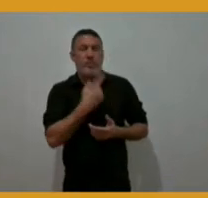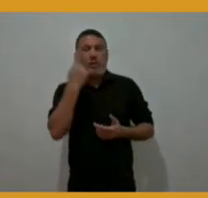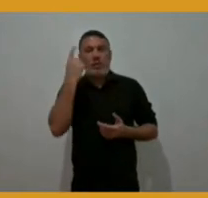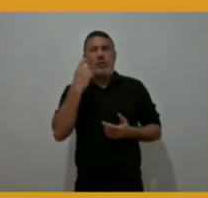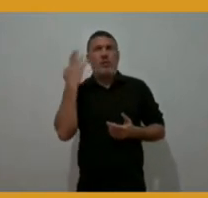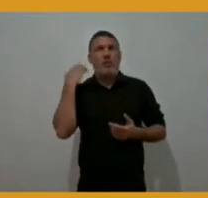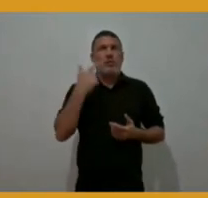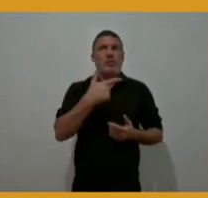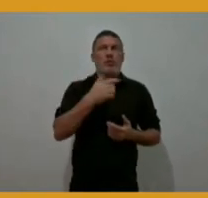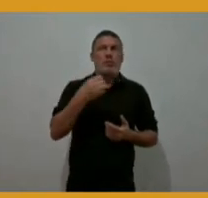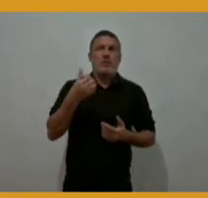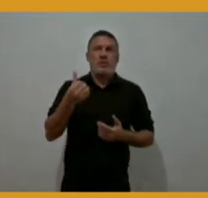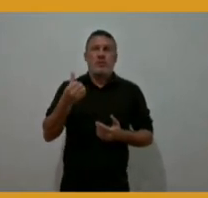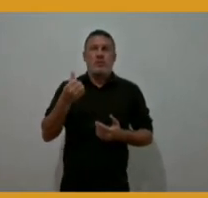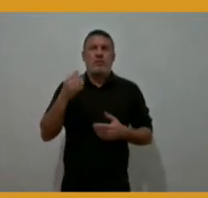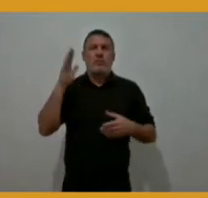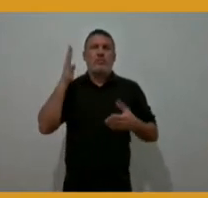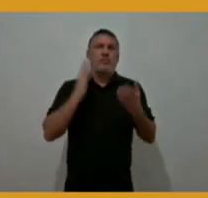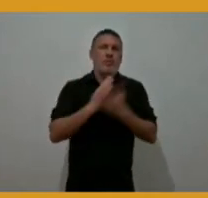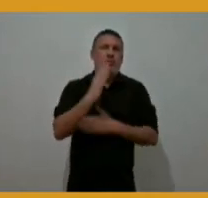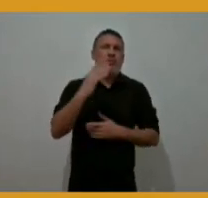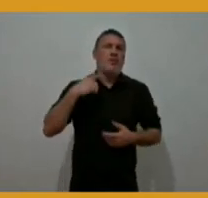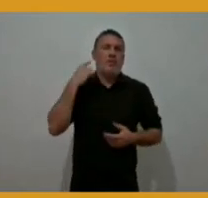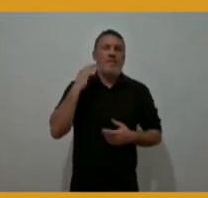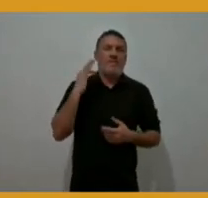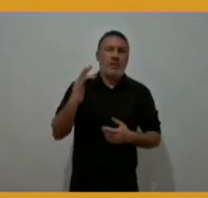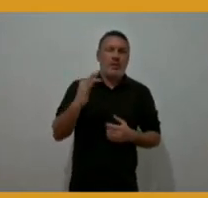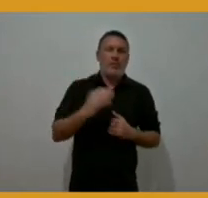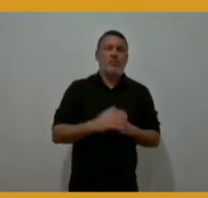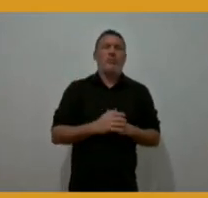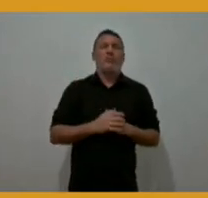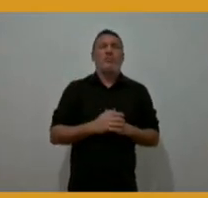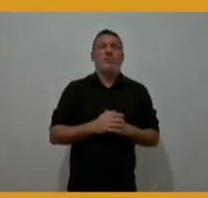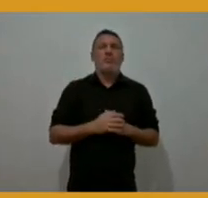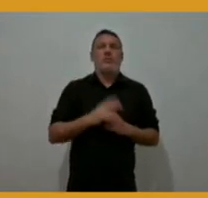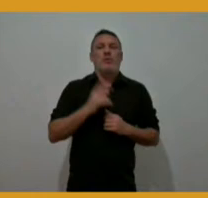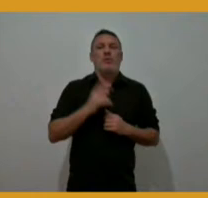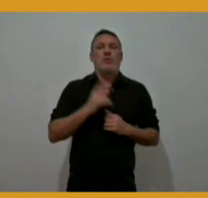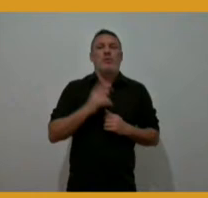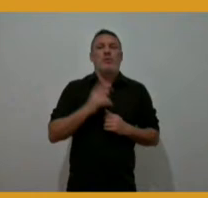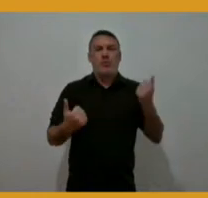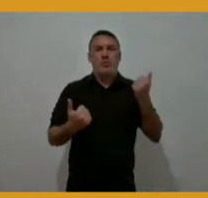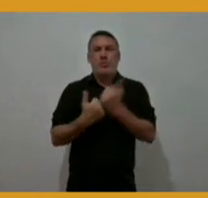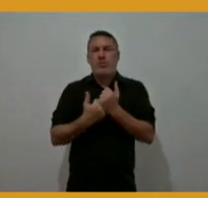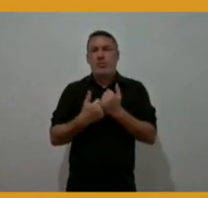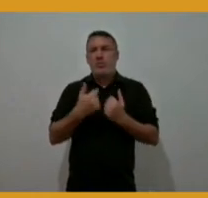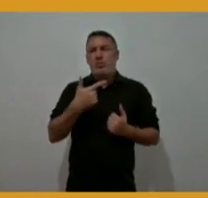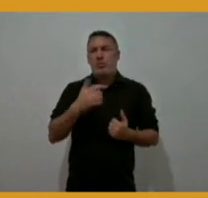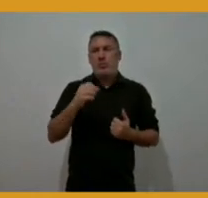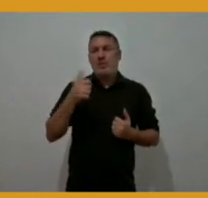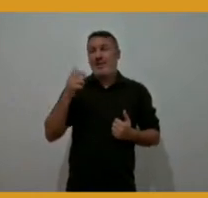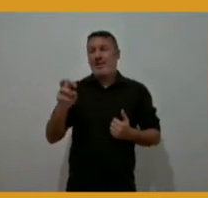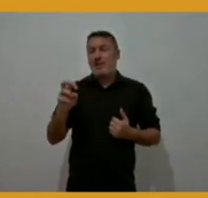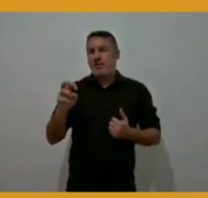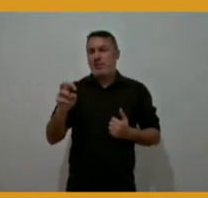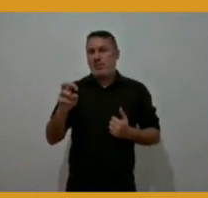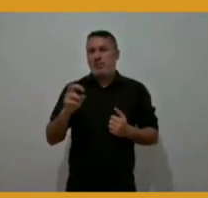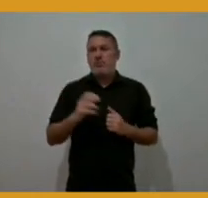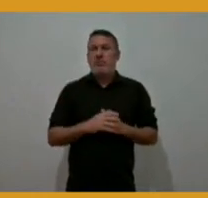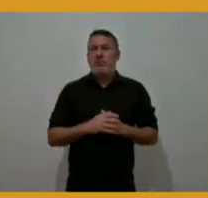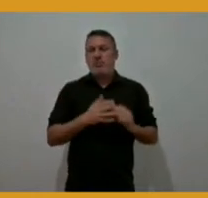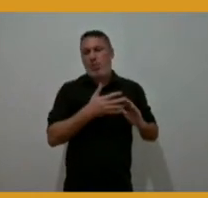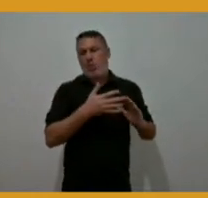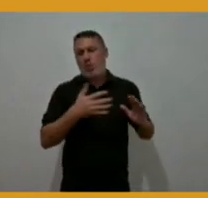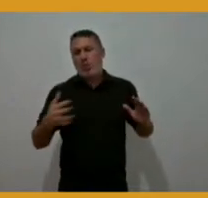2006 como deputado federal e manteve-se no cargo como titular ou suplente até 2015. Foi presidente da